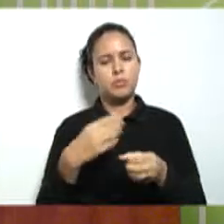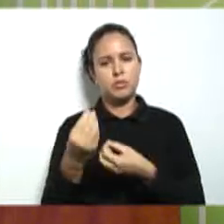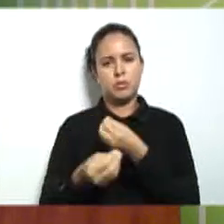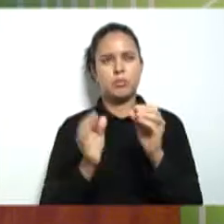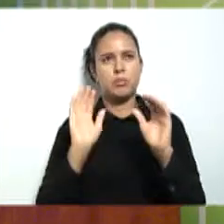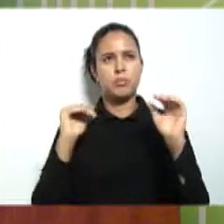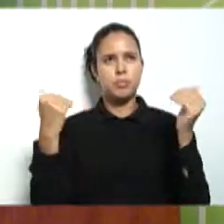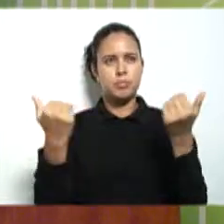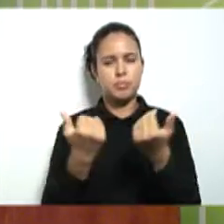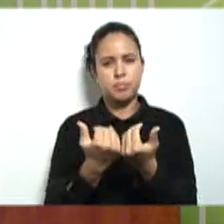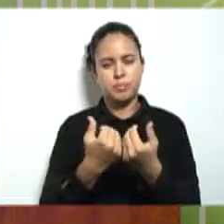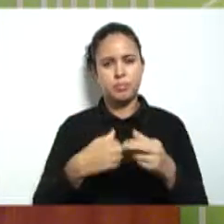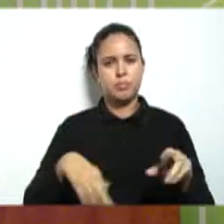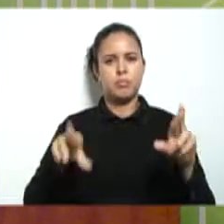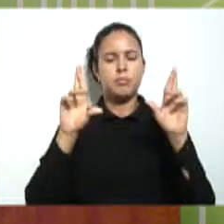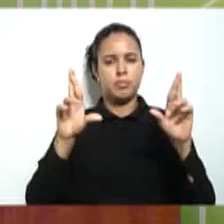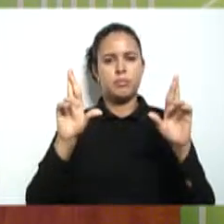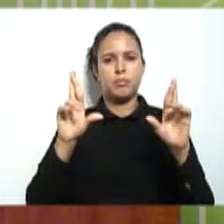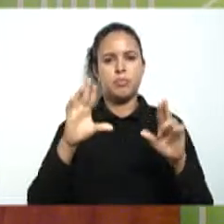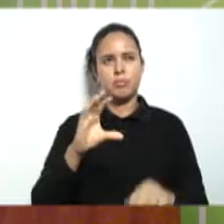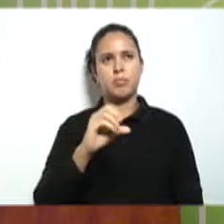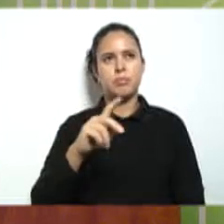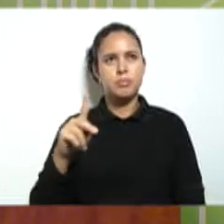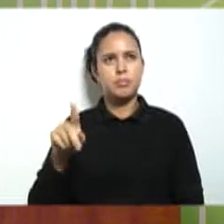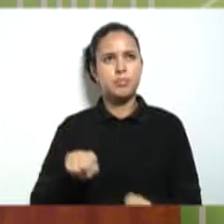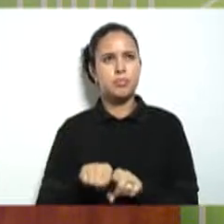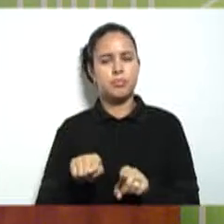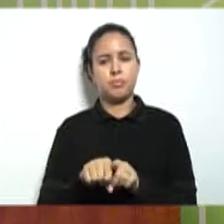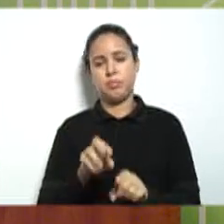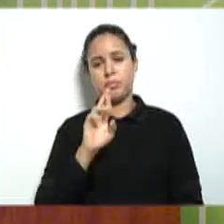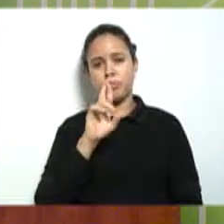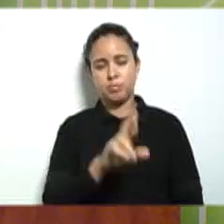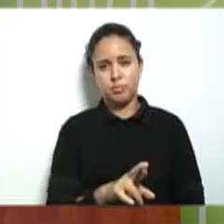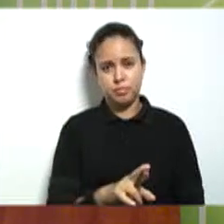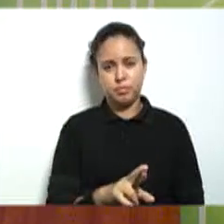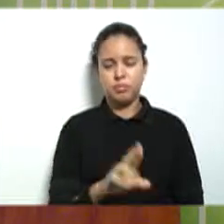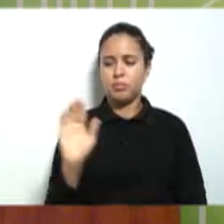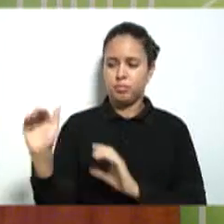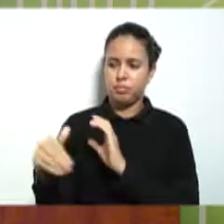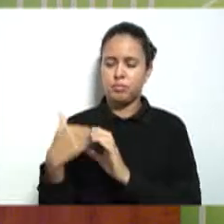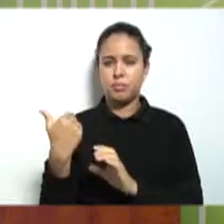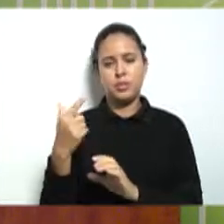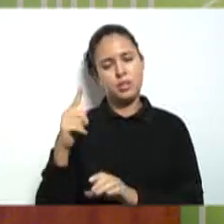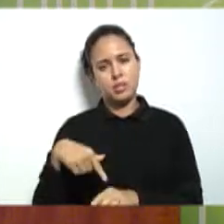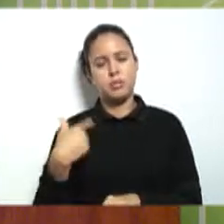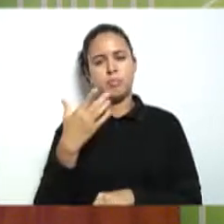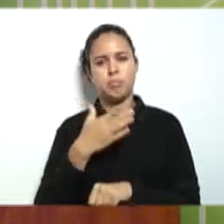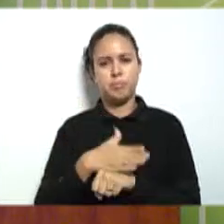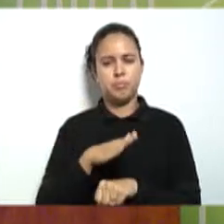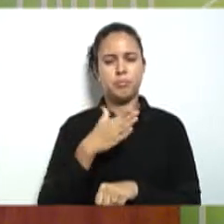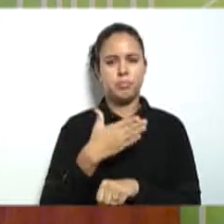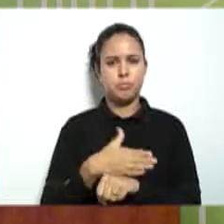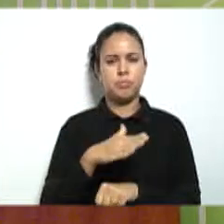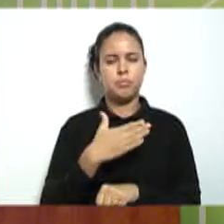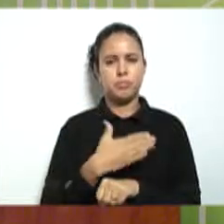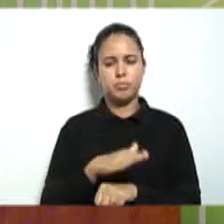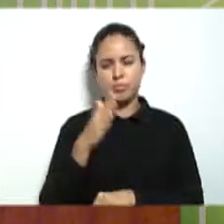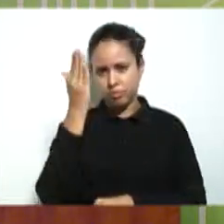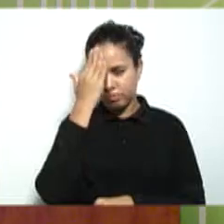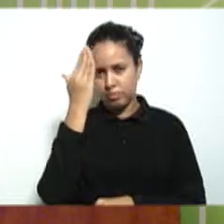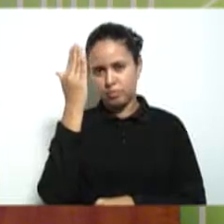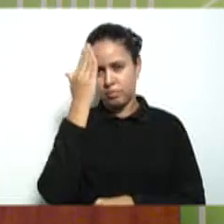essa cooperativa, relatar tudo isso e trazer isso para a gente. Então é uma parte de colocar a mão na massa. A gente sabe que está deixando um grande